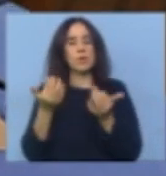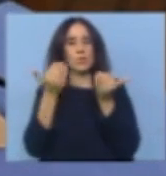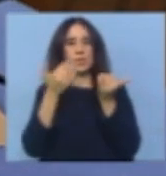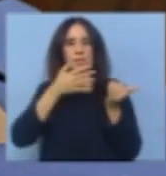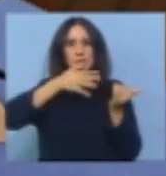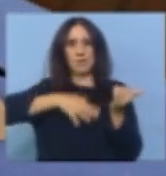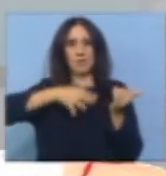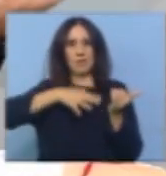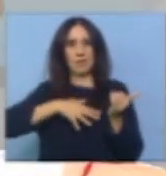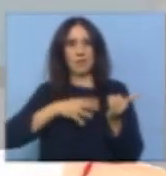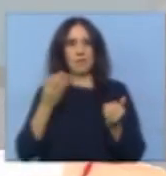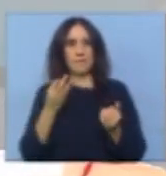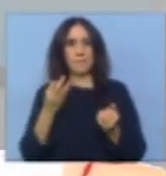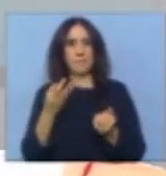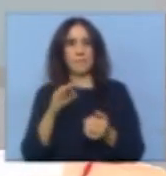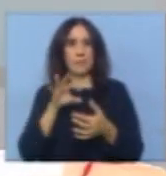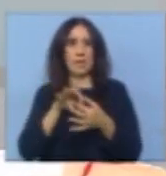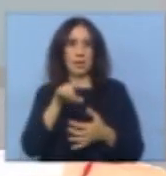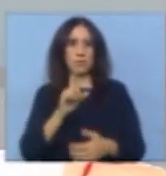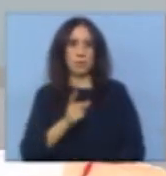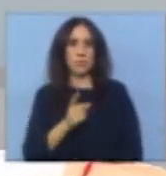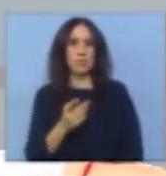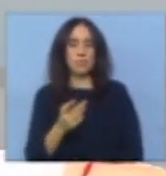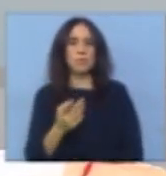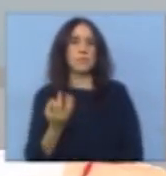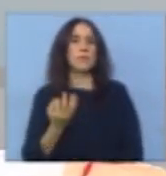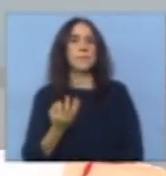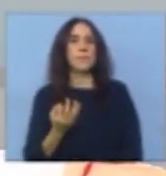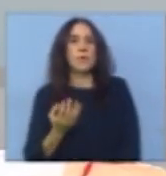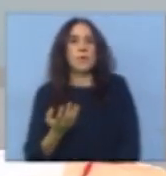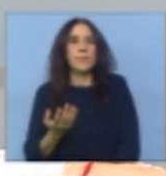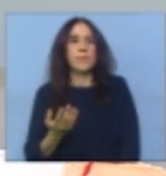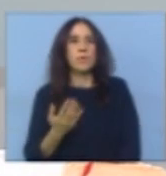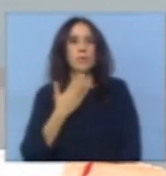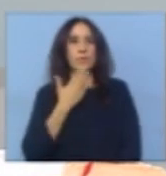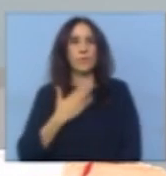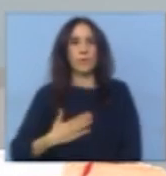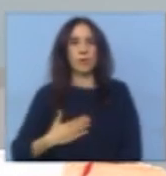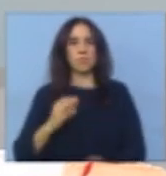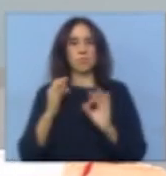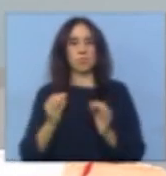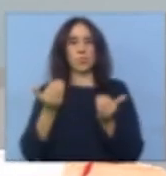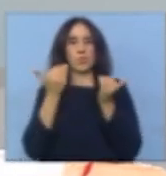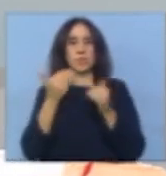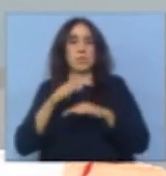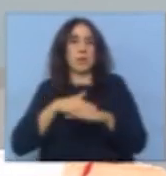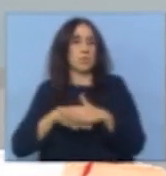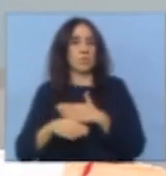E, de facto, nesta linha é isso mesmo, quer dizer, o que faz verdadeiramente notícia são os